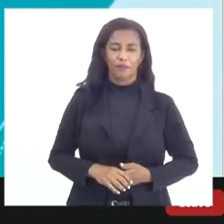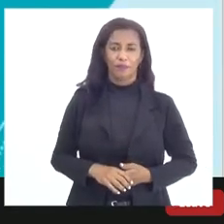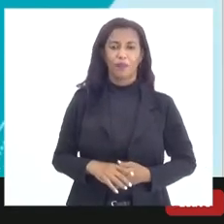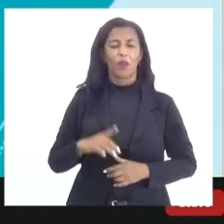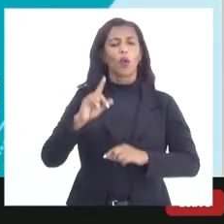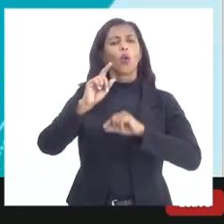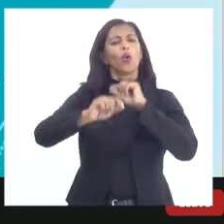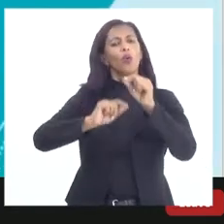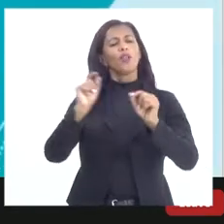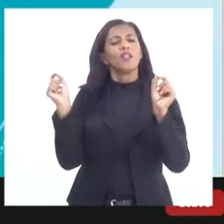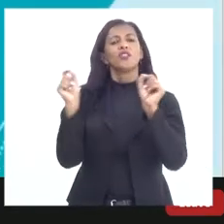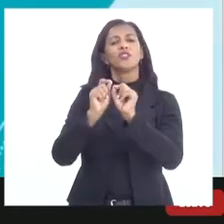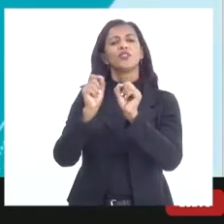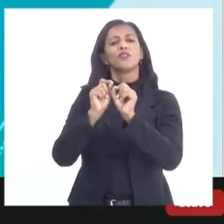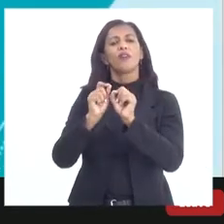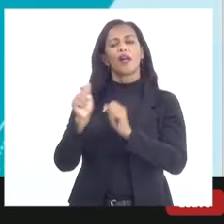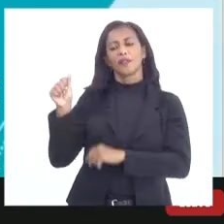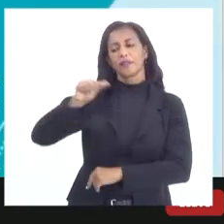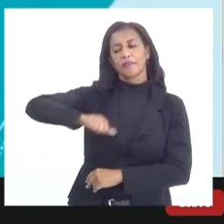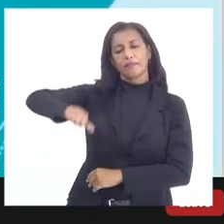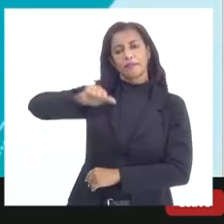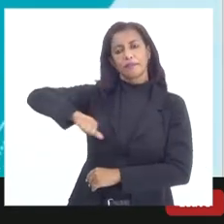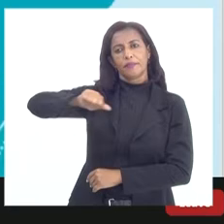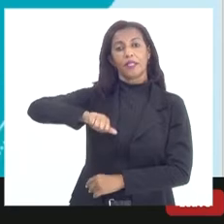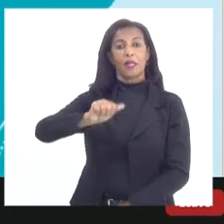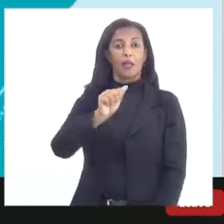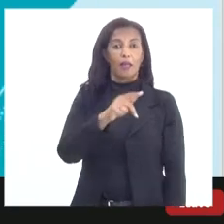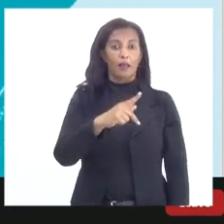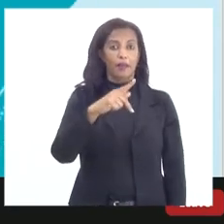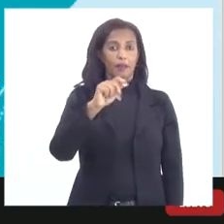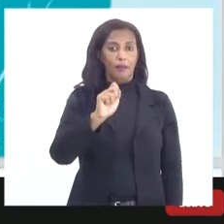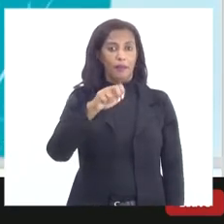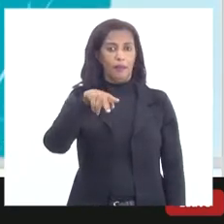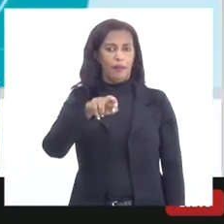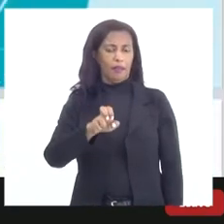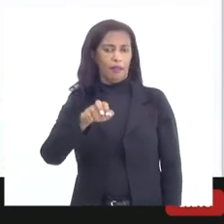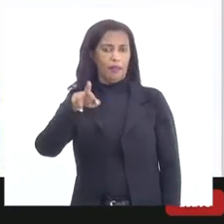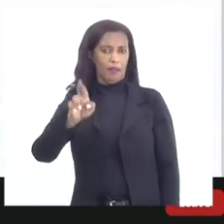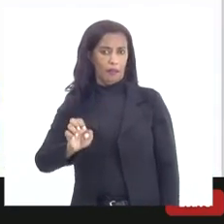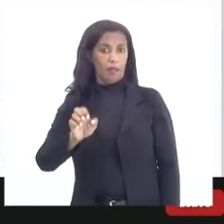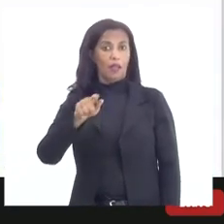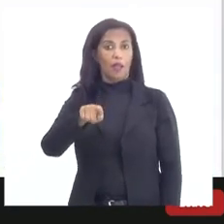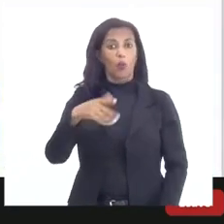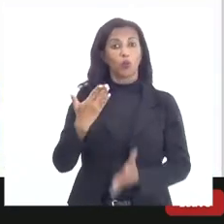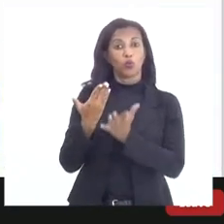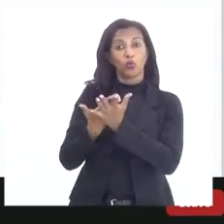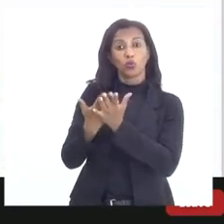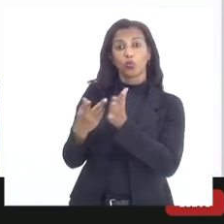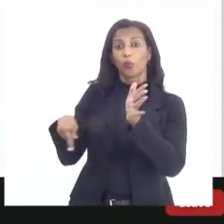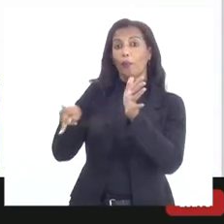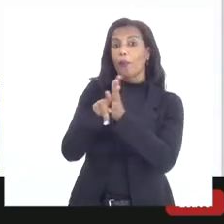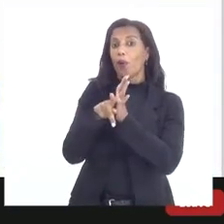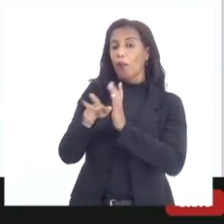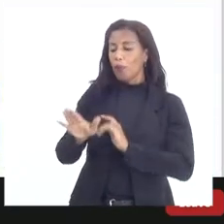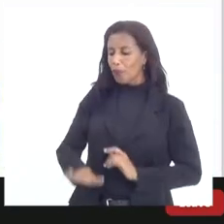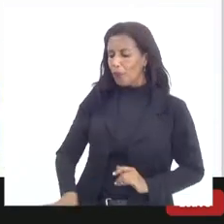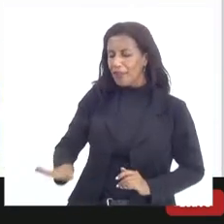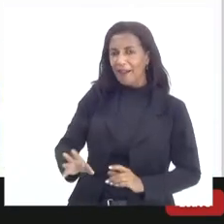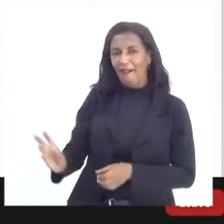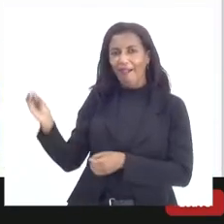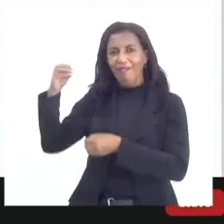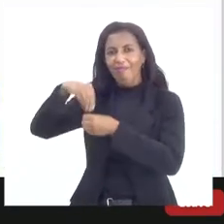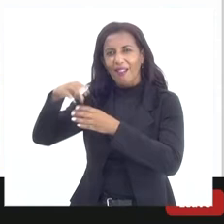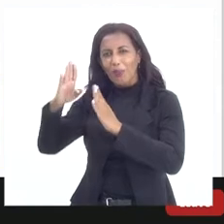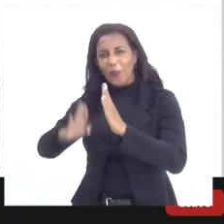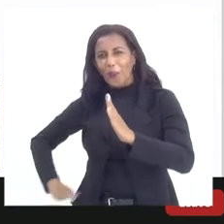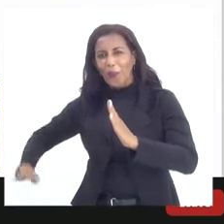Que Querer é o que a gente chama de estudos com crianças de terreiros. Eu conheci essas crianças quando eu era jornalista